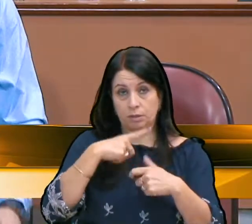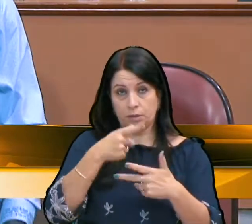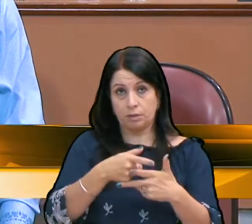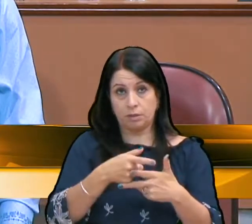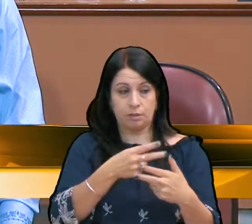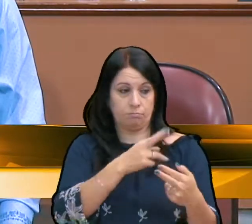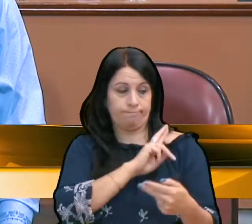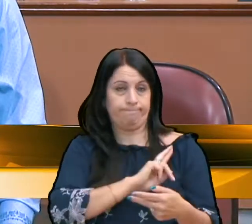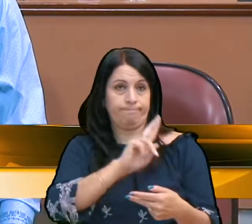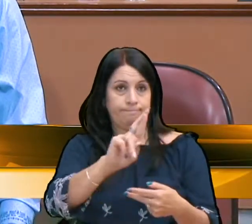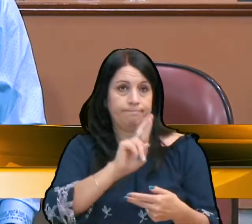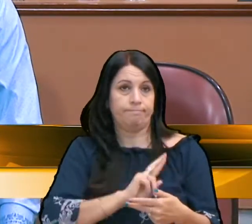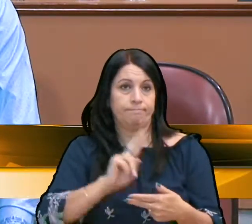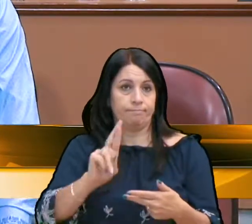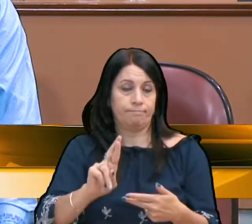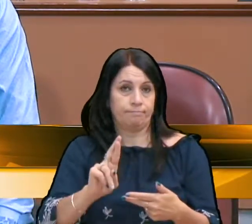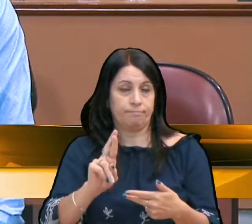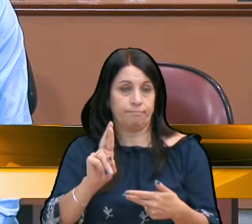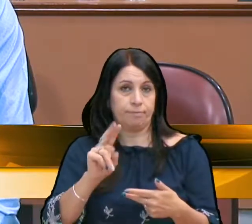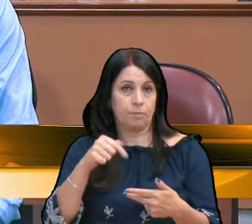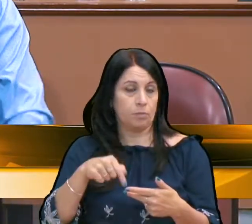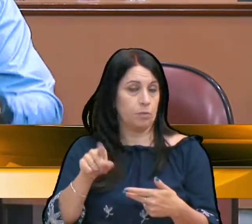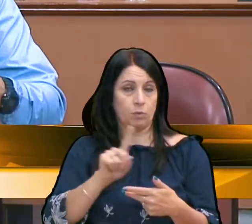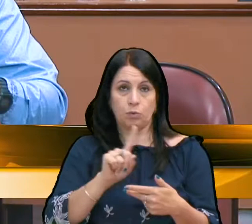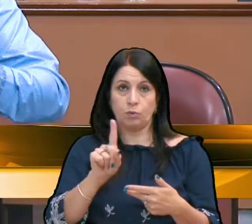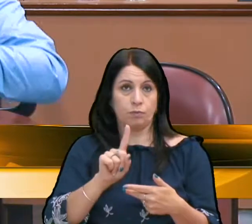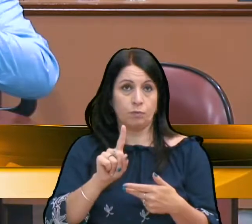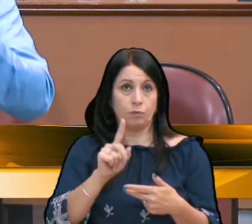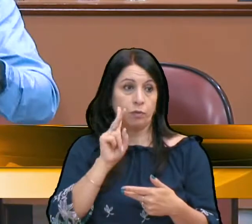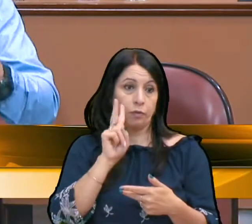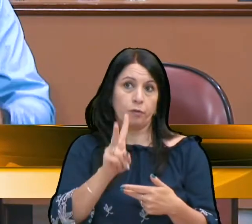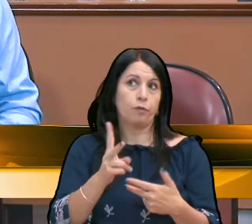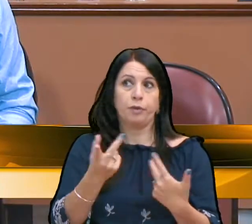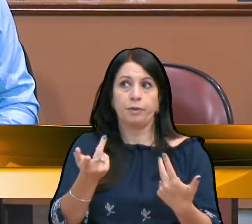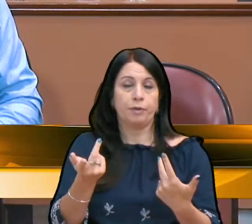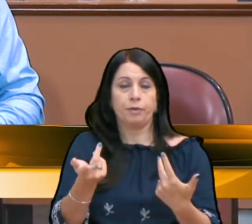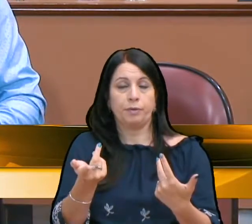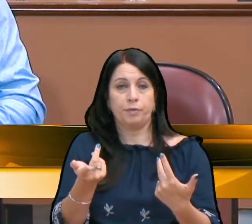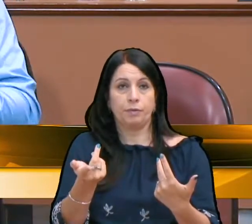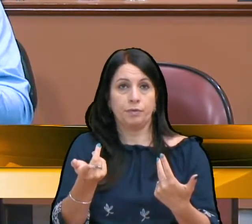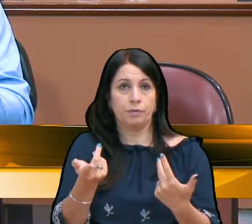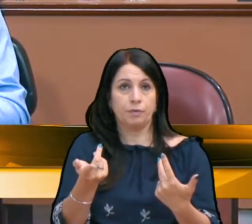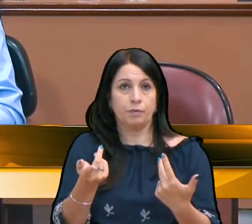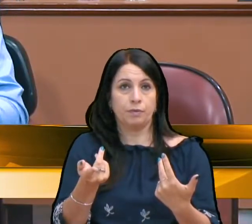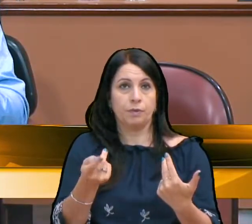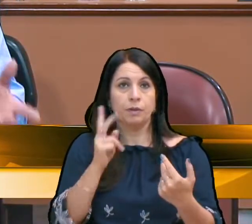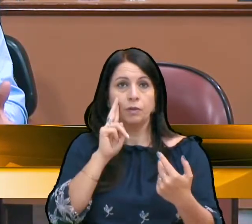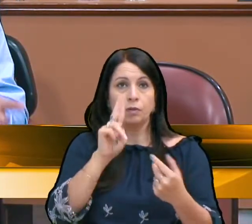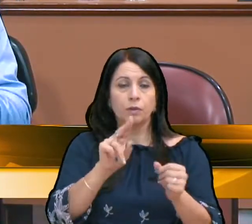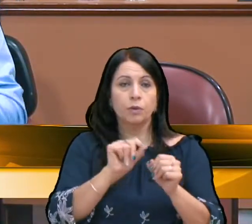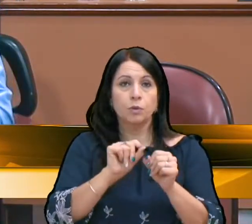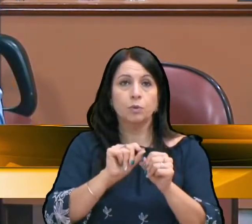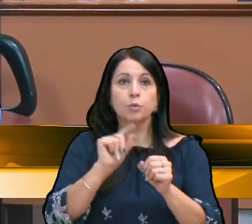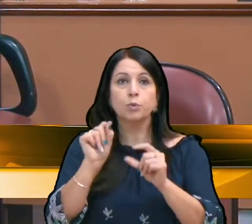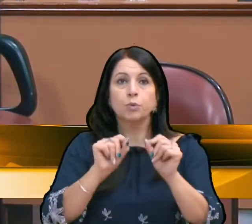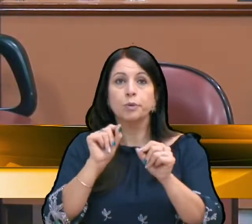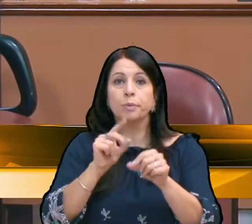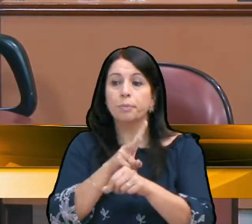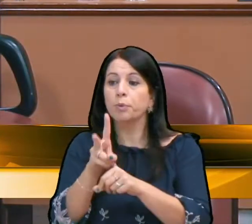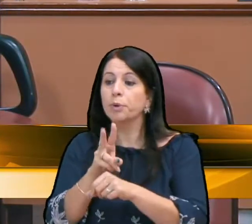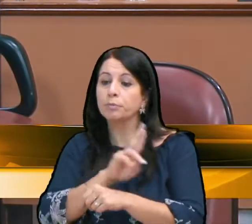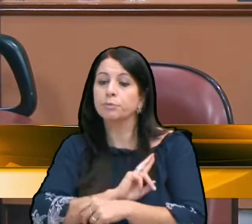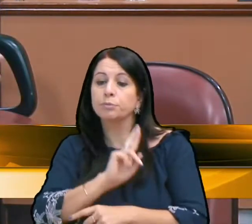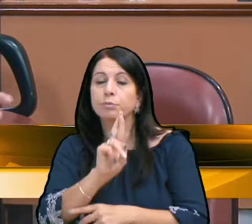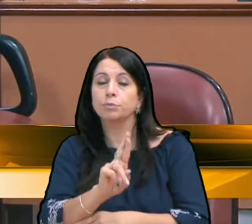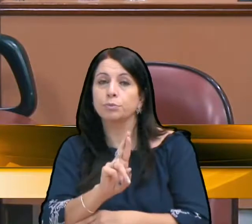respostas. E eu não vou me precaver, enfim, de me debruçar em cima disso para buscar